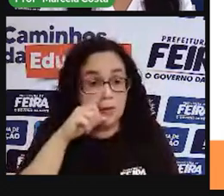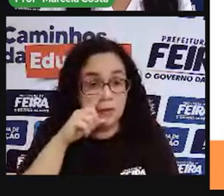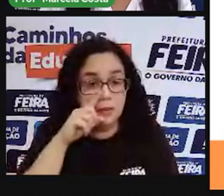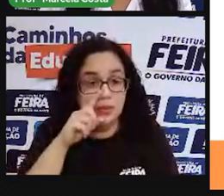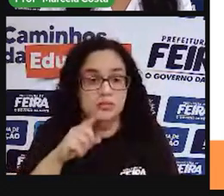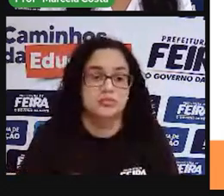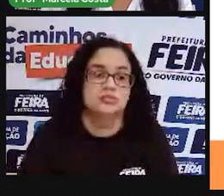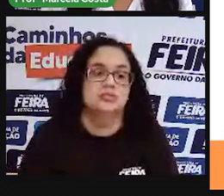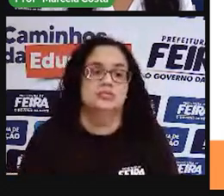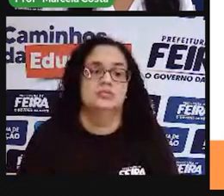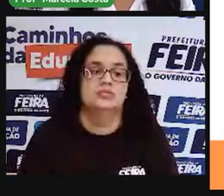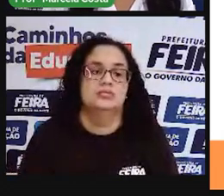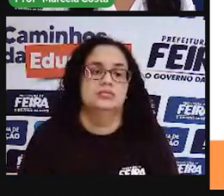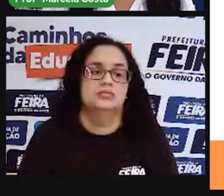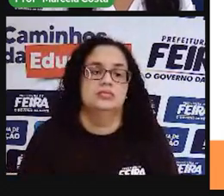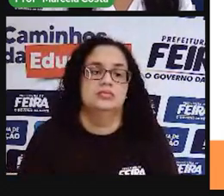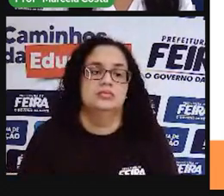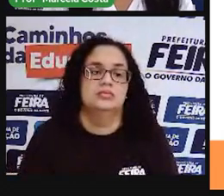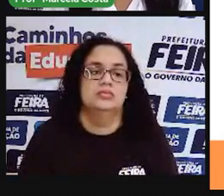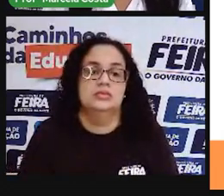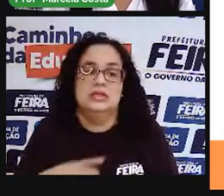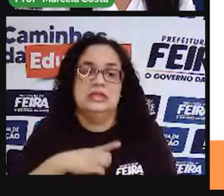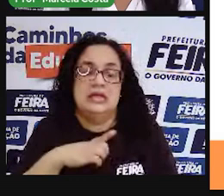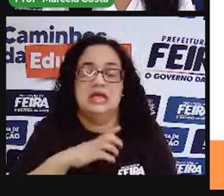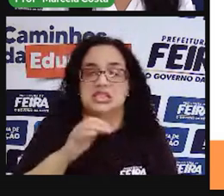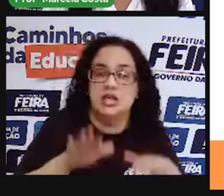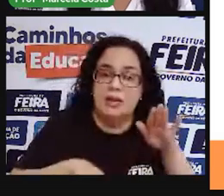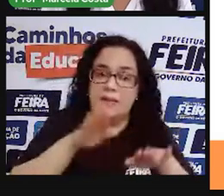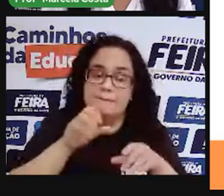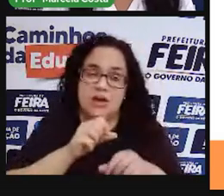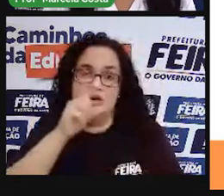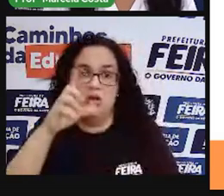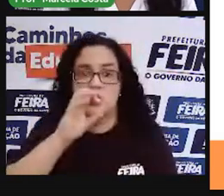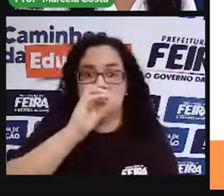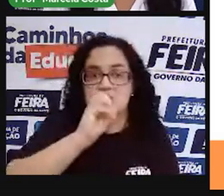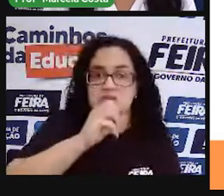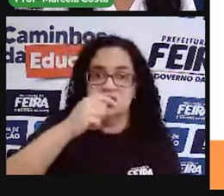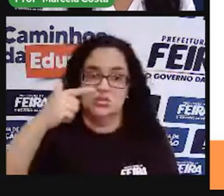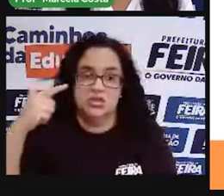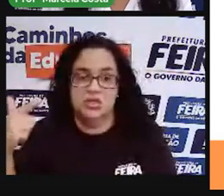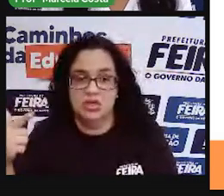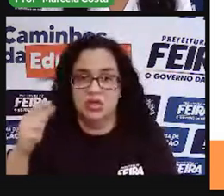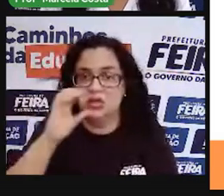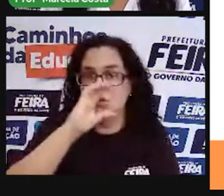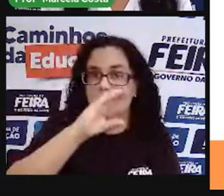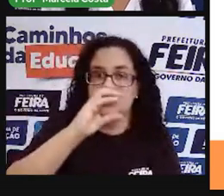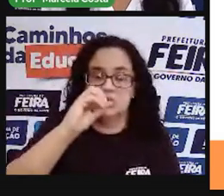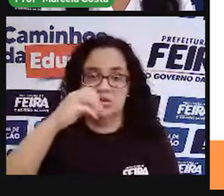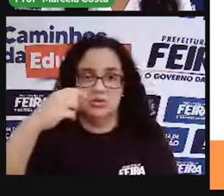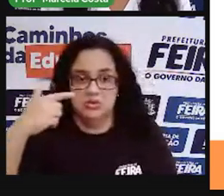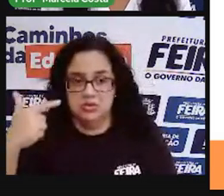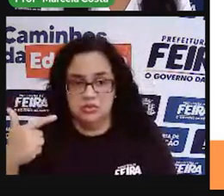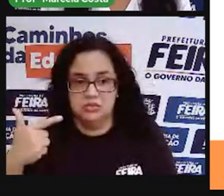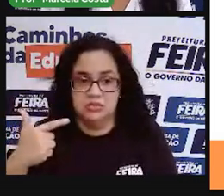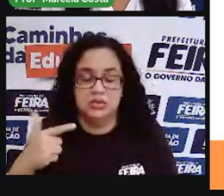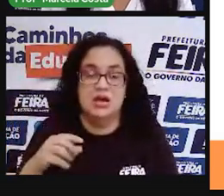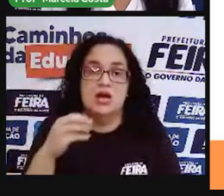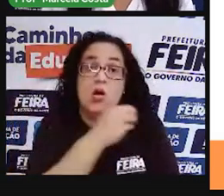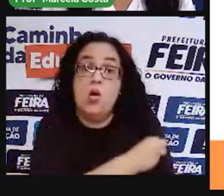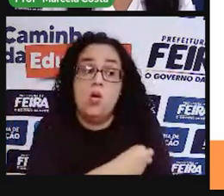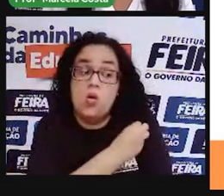Geralmente, nas embalagens cotidianas, como você vai ver isso aí, no produto de água sanitária, de